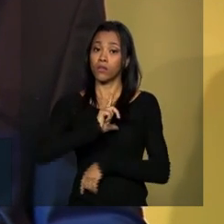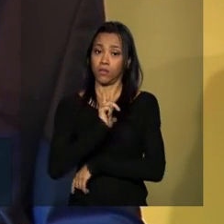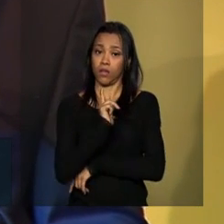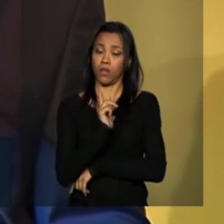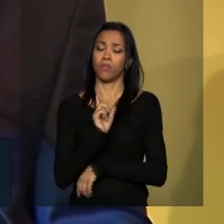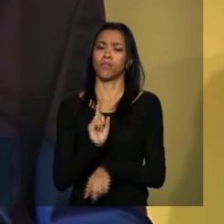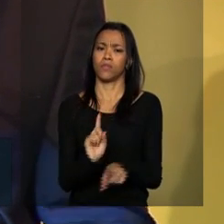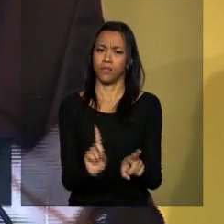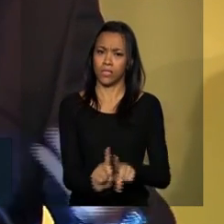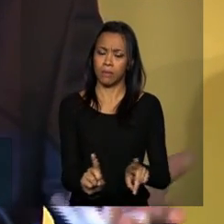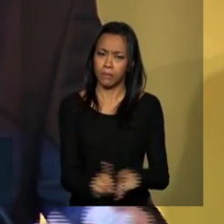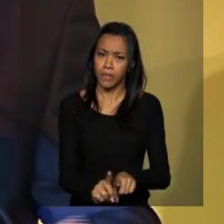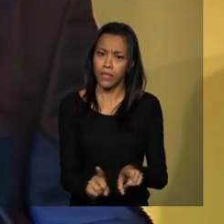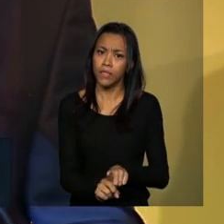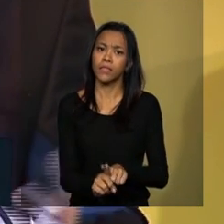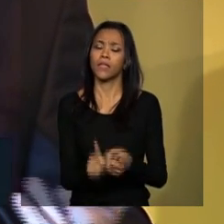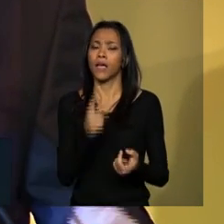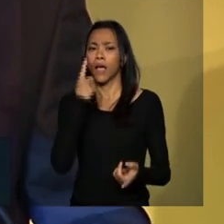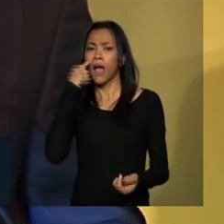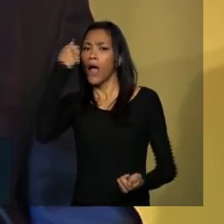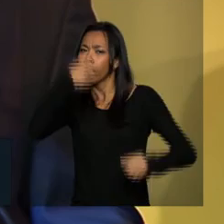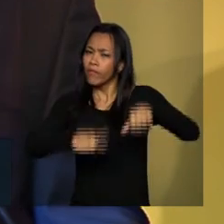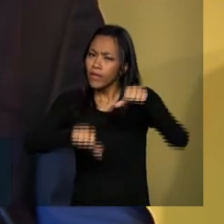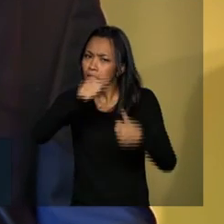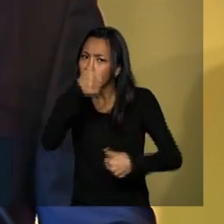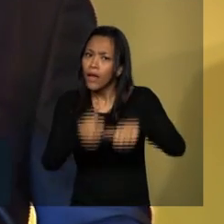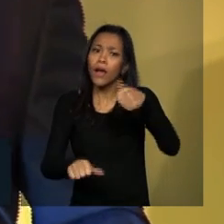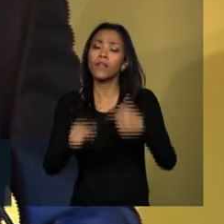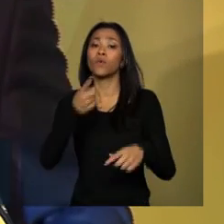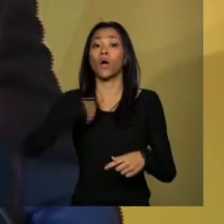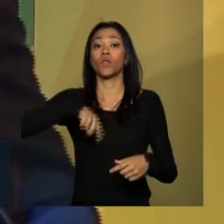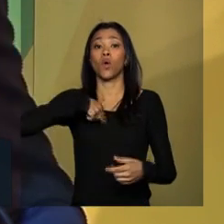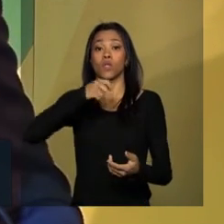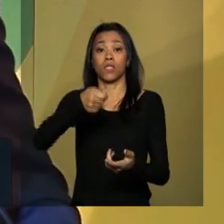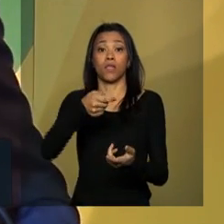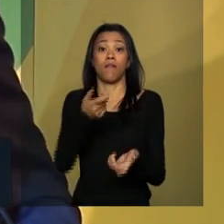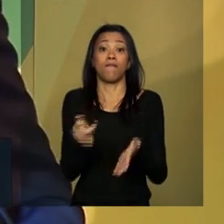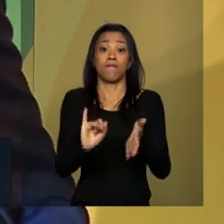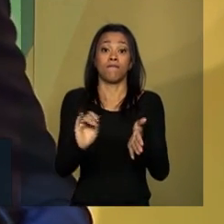revisado nossos subsídios fiscais, tanto em termos